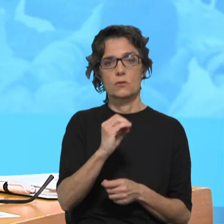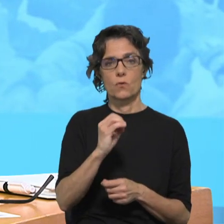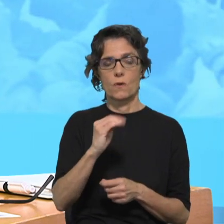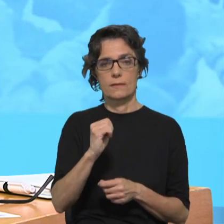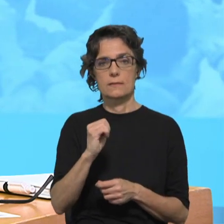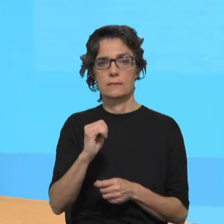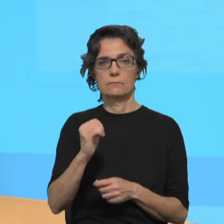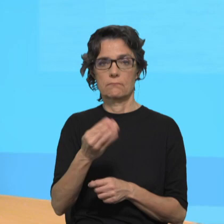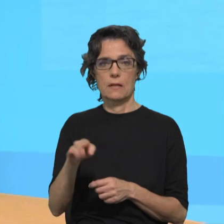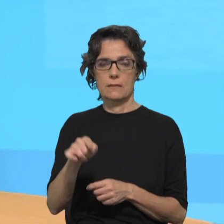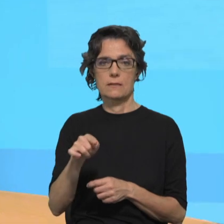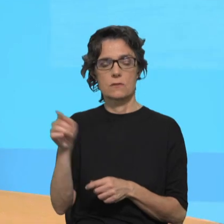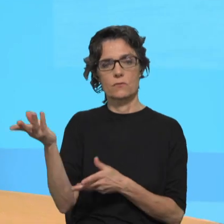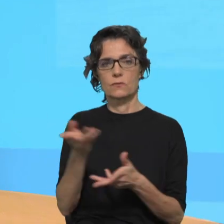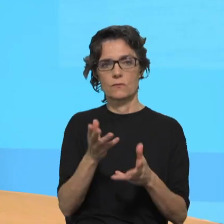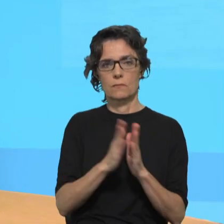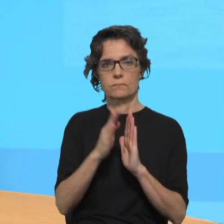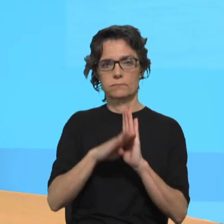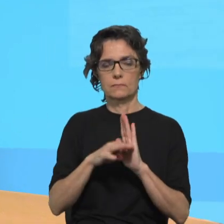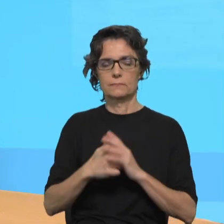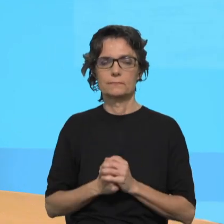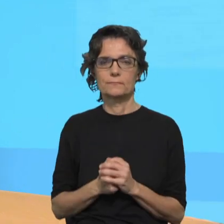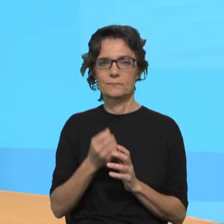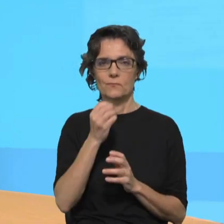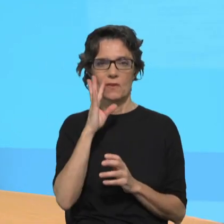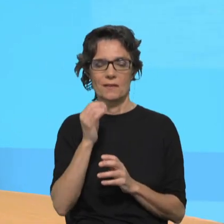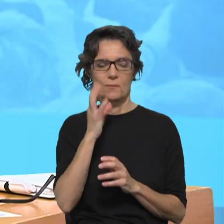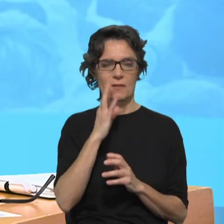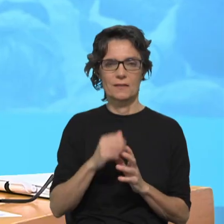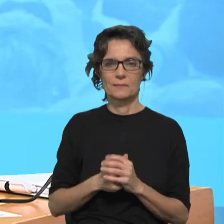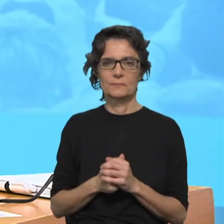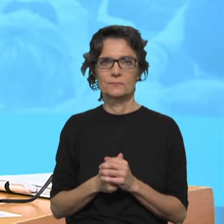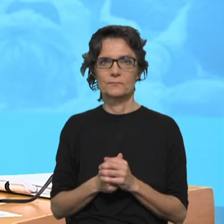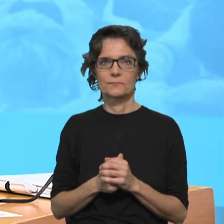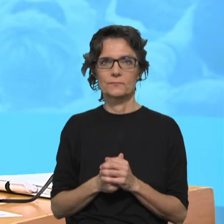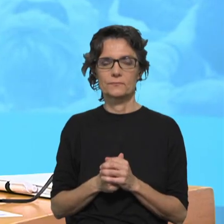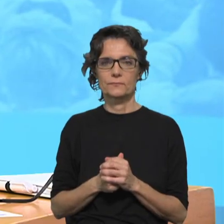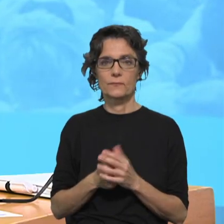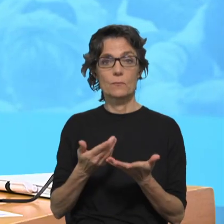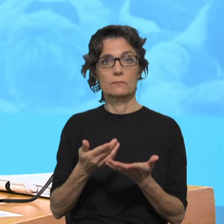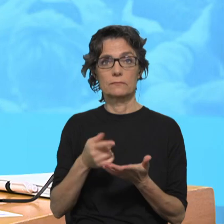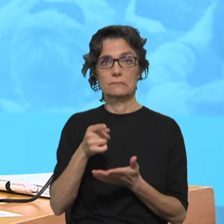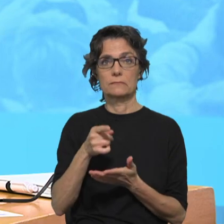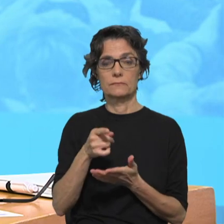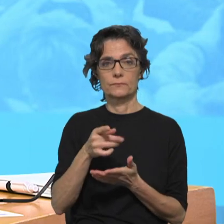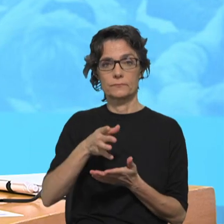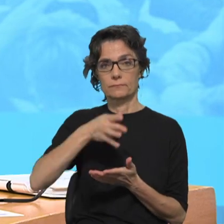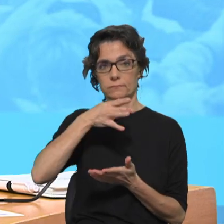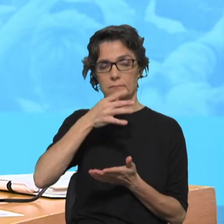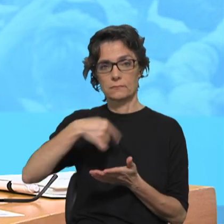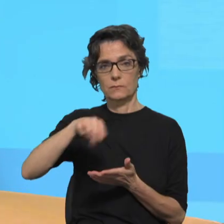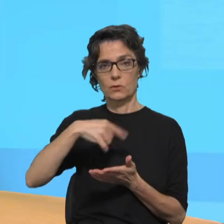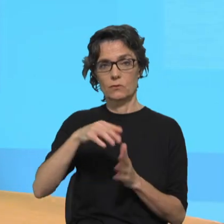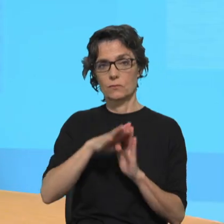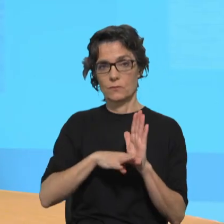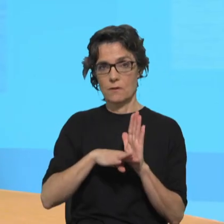Eclésia. Manuel, muito boa tarde. Olá, muito boa tarde. Obrigado por estar connosco. Uma conversa que temos aqui neste programa,